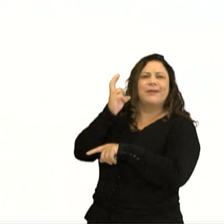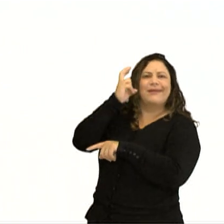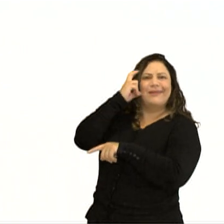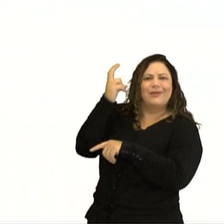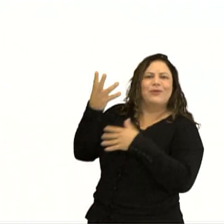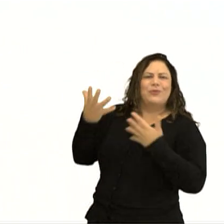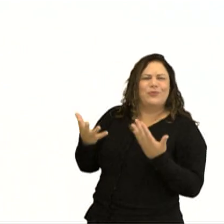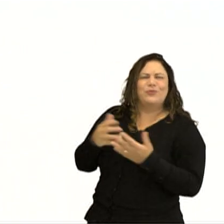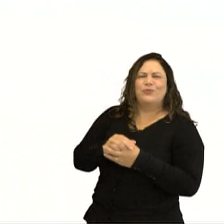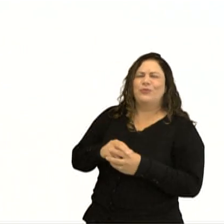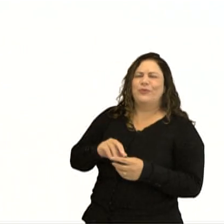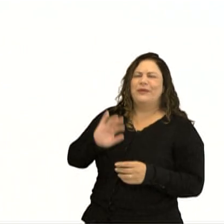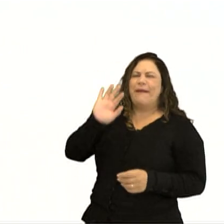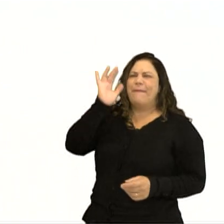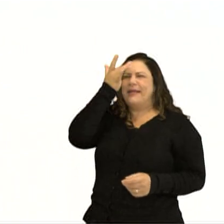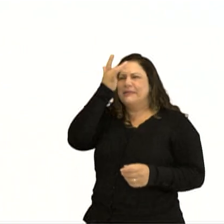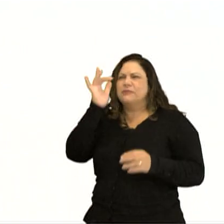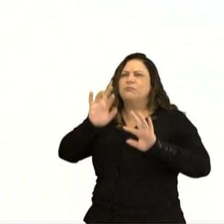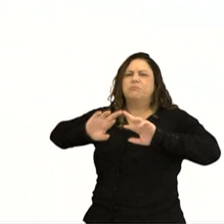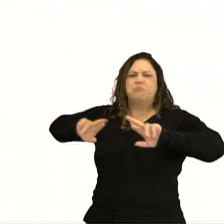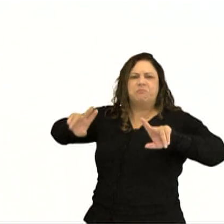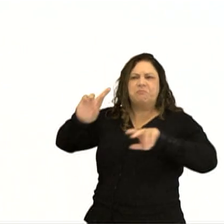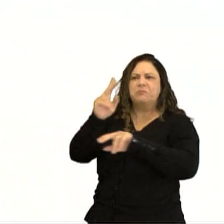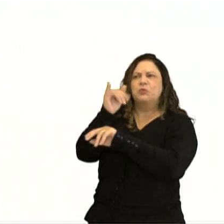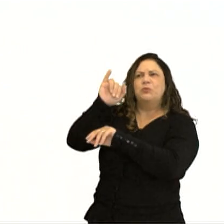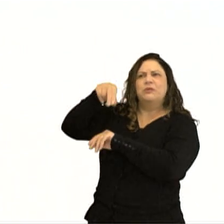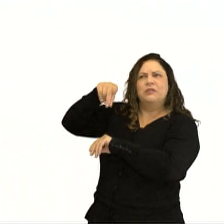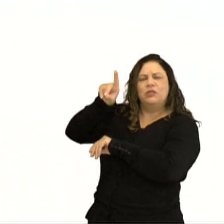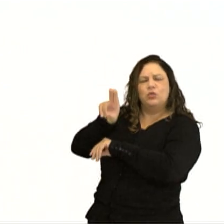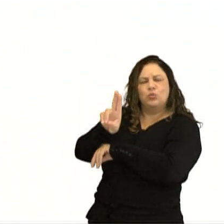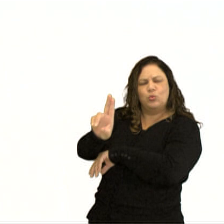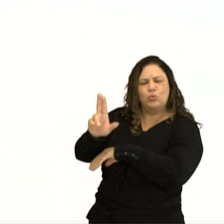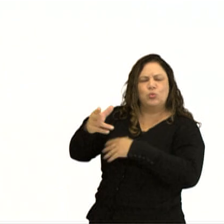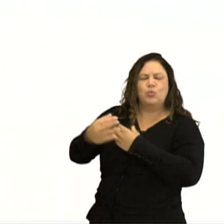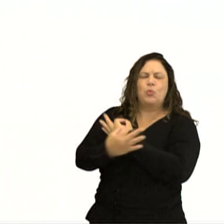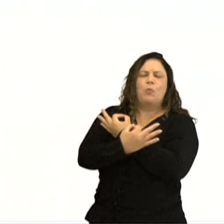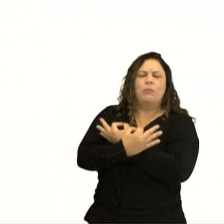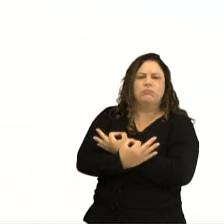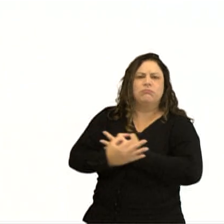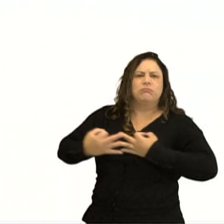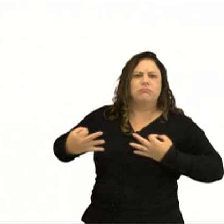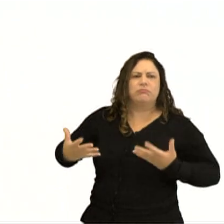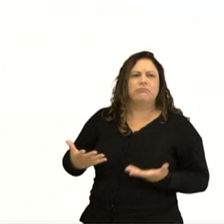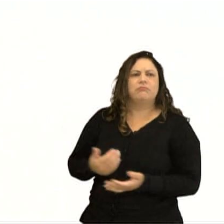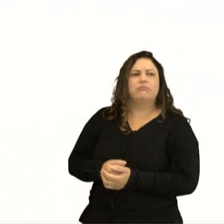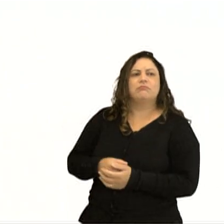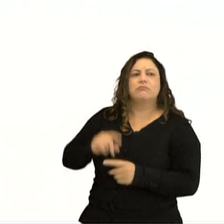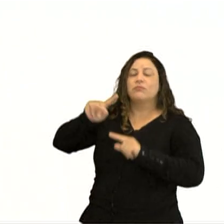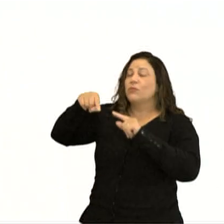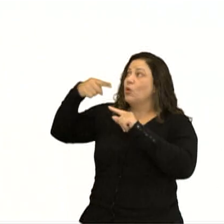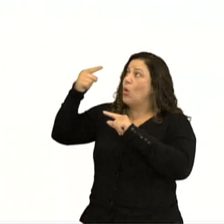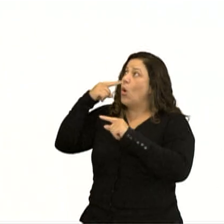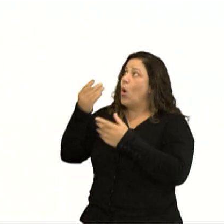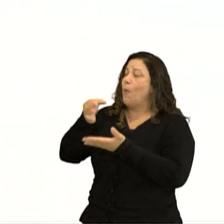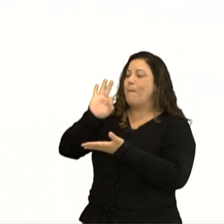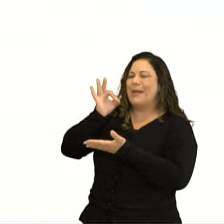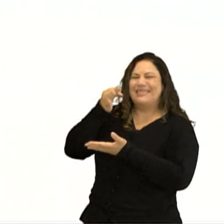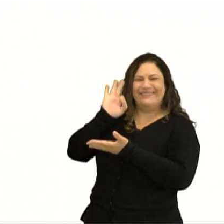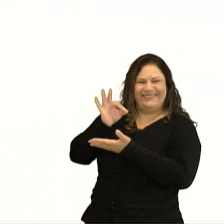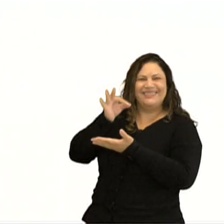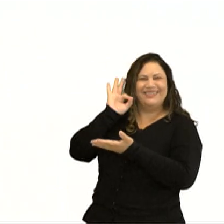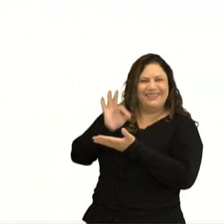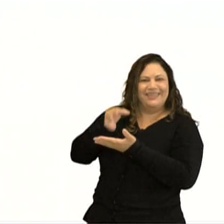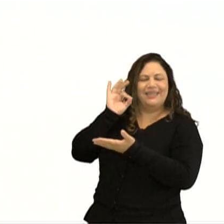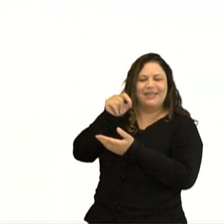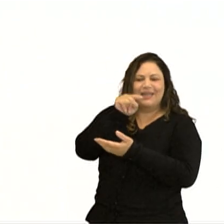hindu. No desenho ao lado nós temos ali a representação de uma xícara formada por pontos.